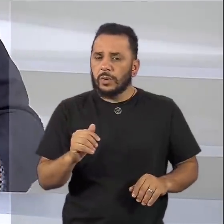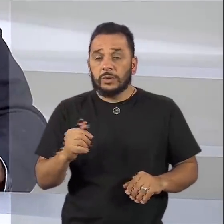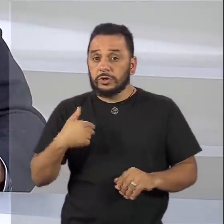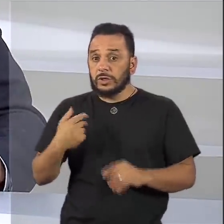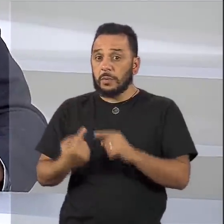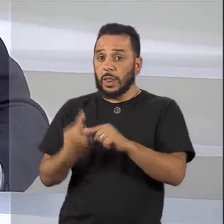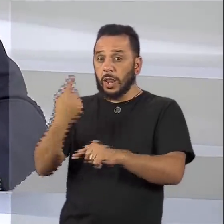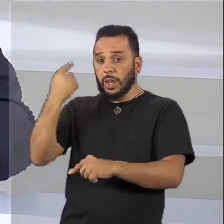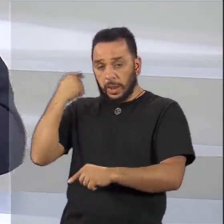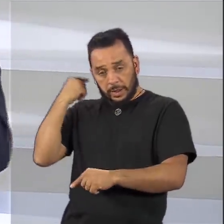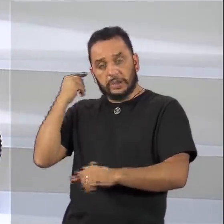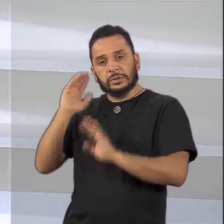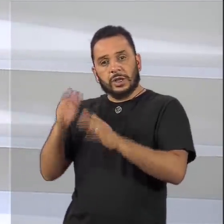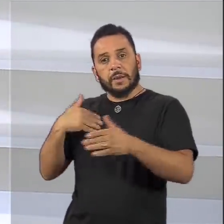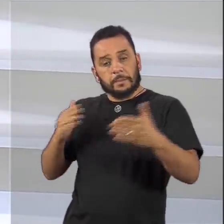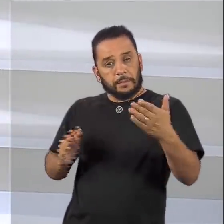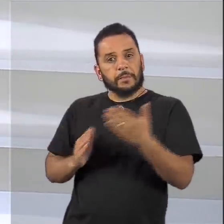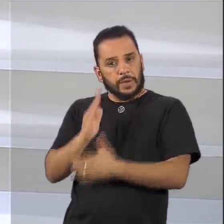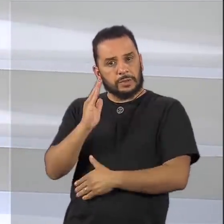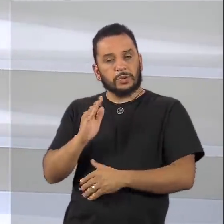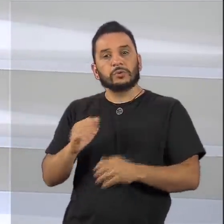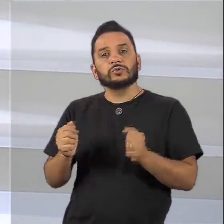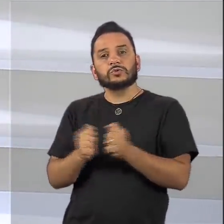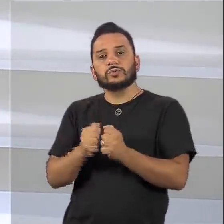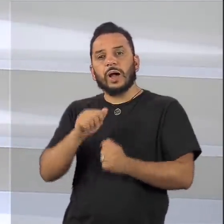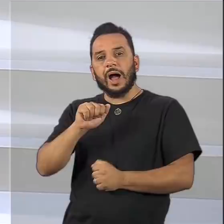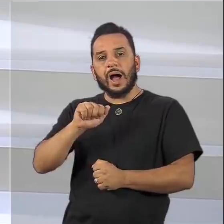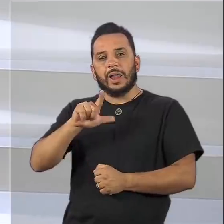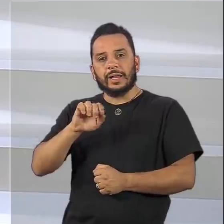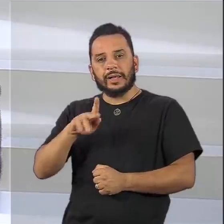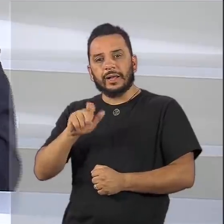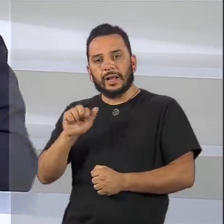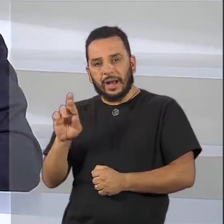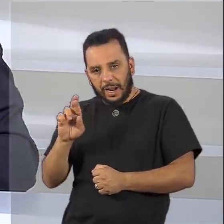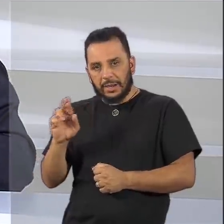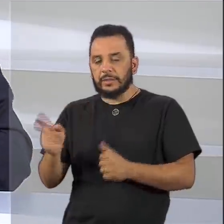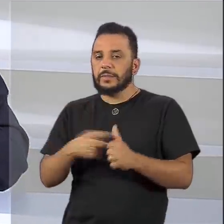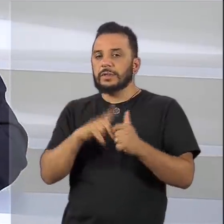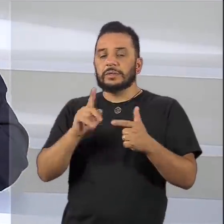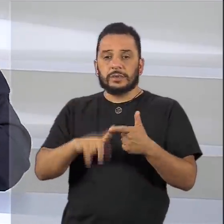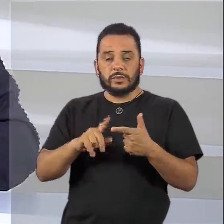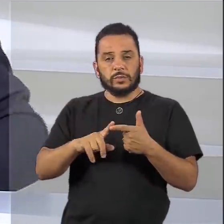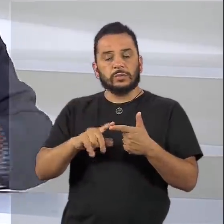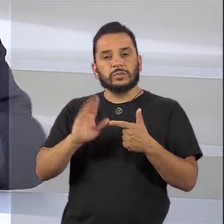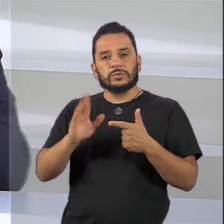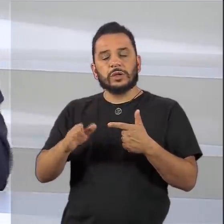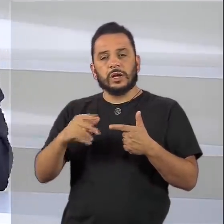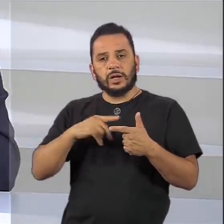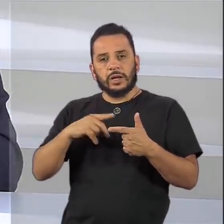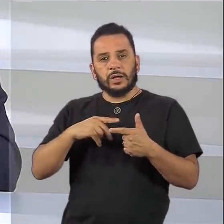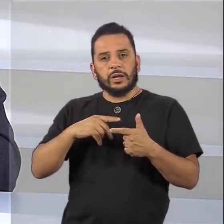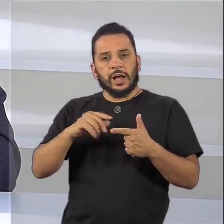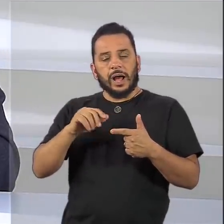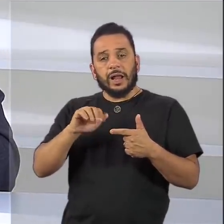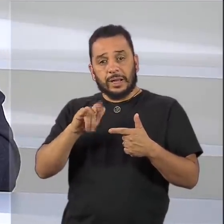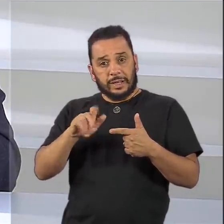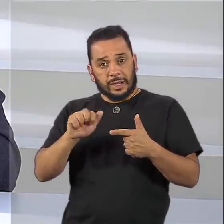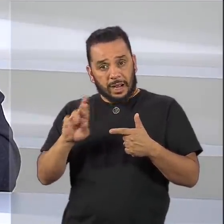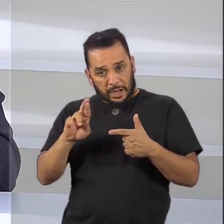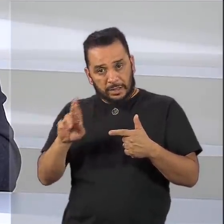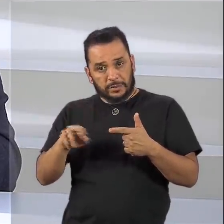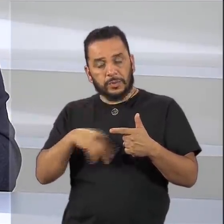Alencar o primeiro mandato, ganhou o segundo mandato com o Alencar e depois a Dilma com o Temer de PMDB. Agora